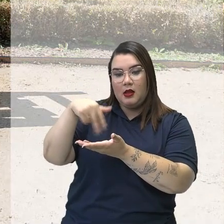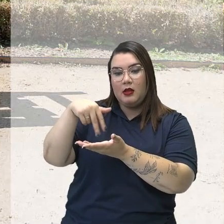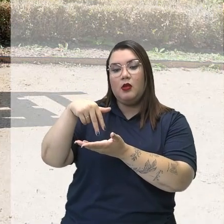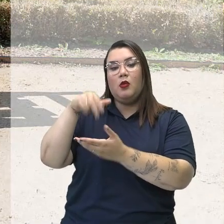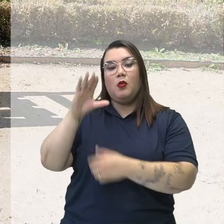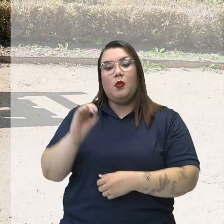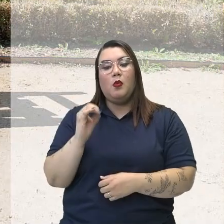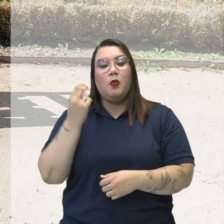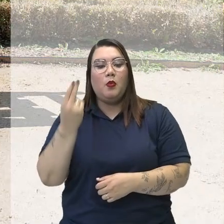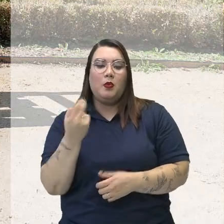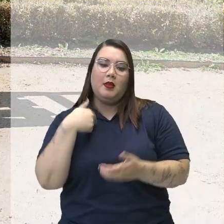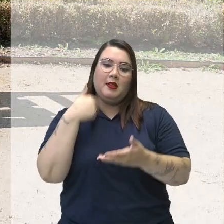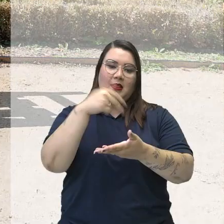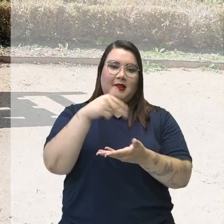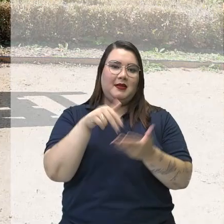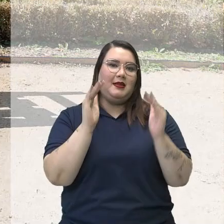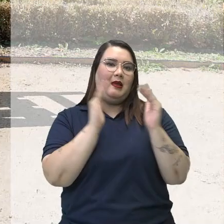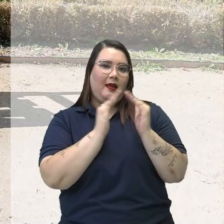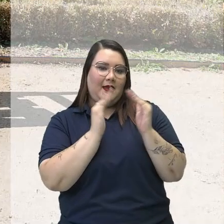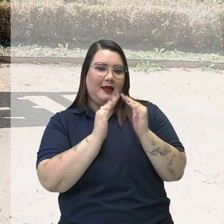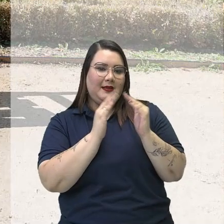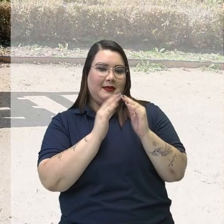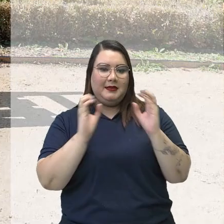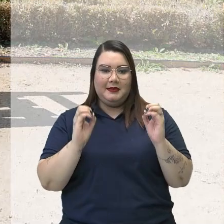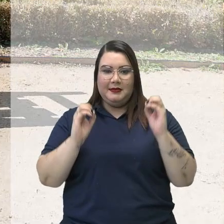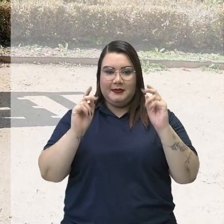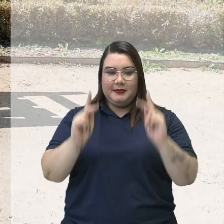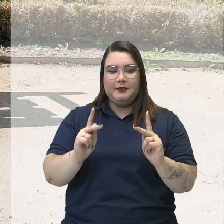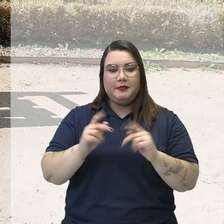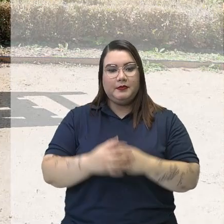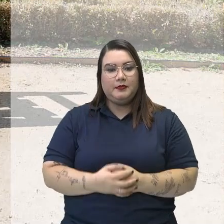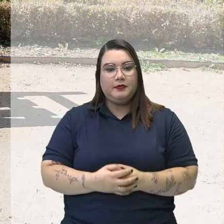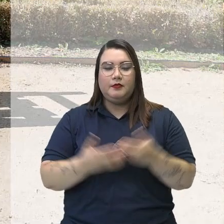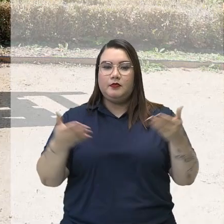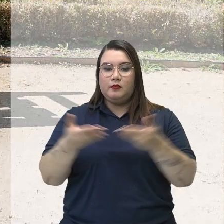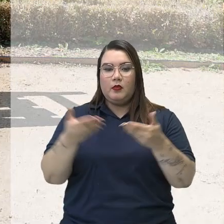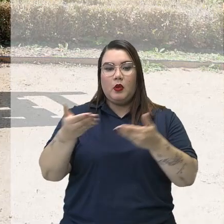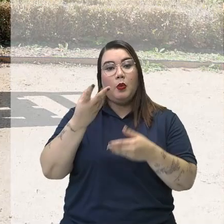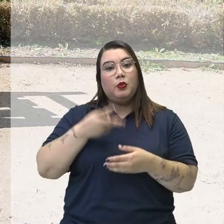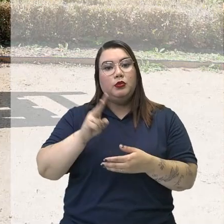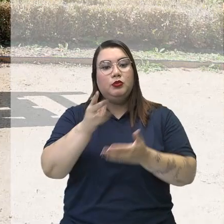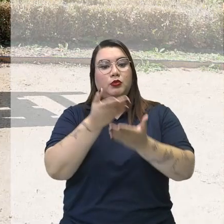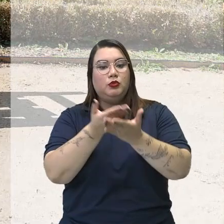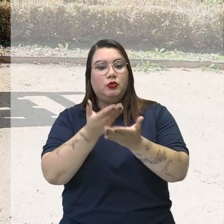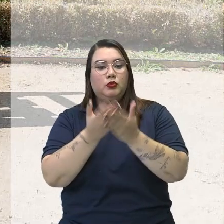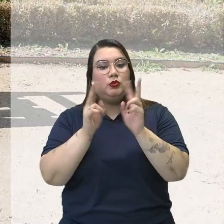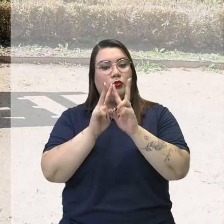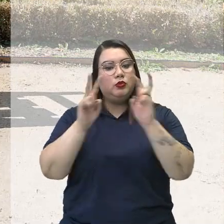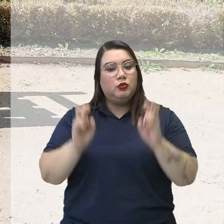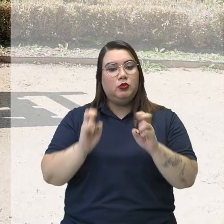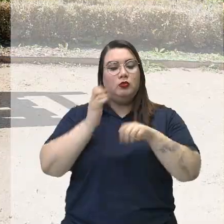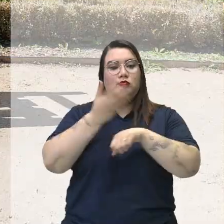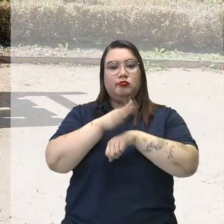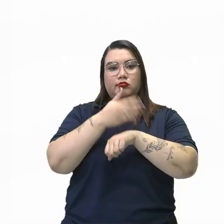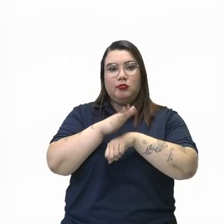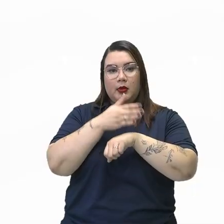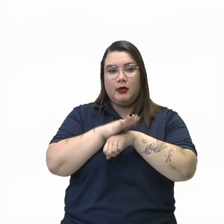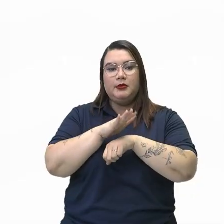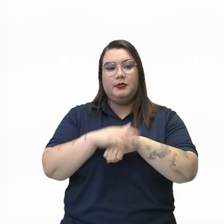salão, ou eu danço em casa mesmo. Tá certo? Muito bem, vamos continuar falando sobre atividades de